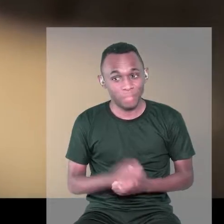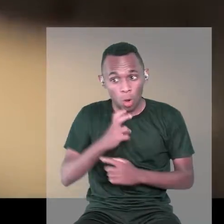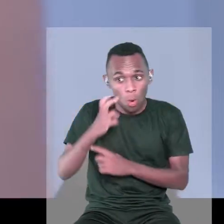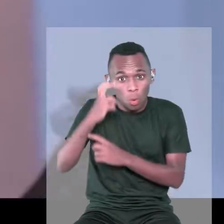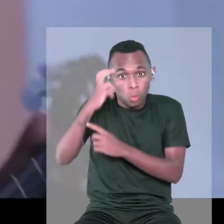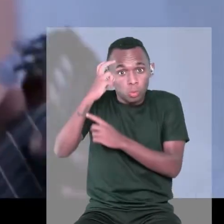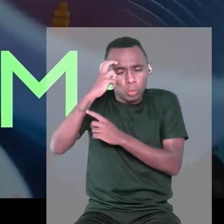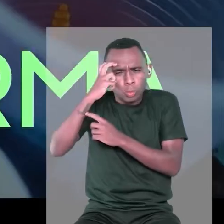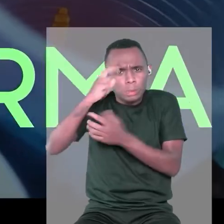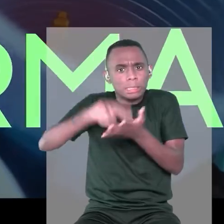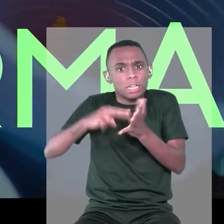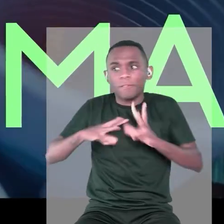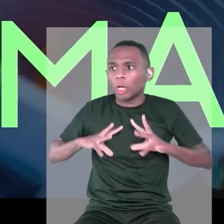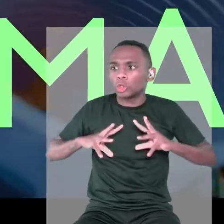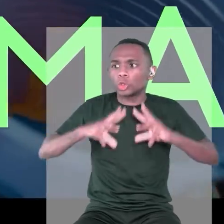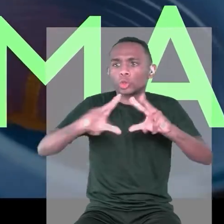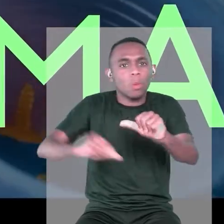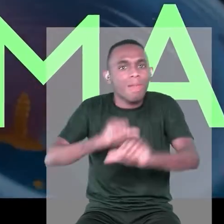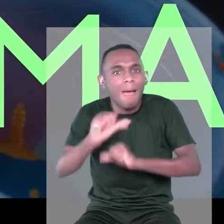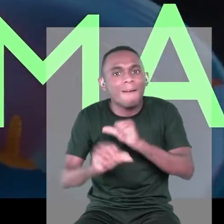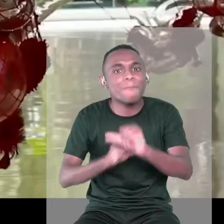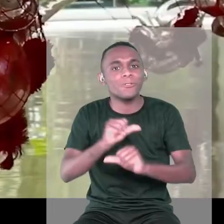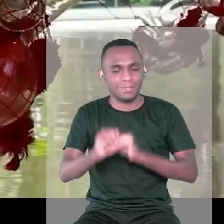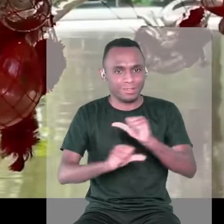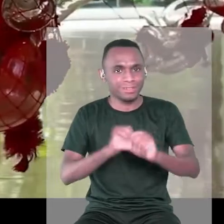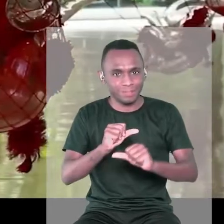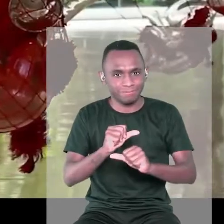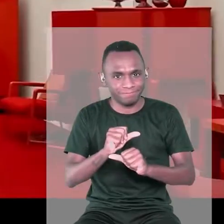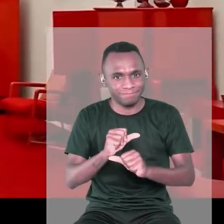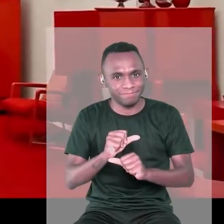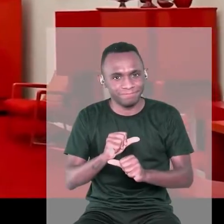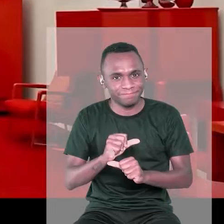A cultura é tudo aquilo que transforma.